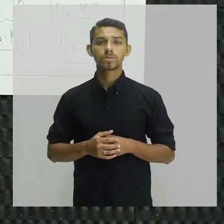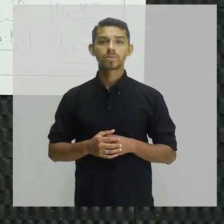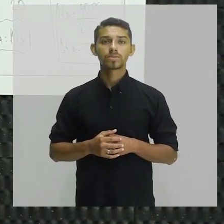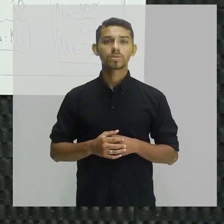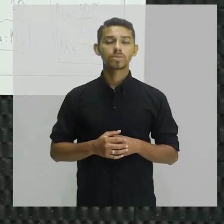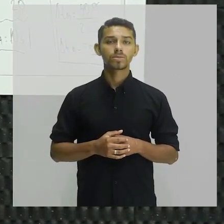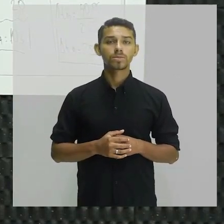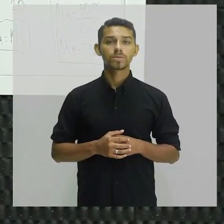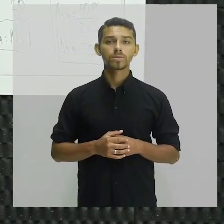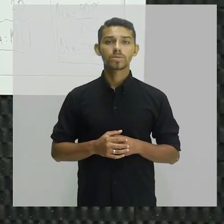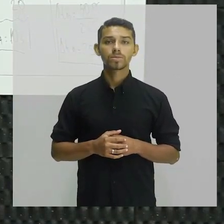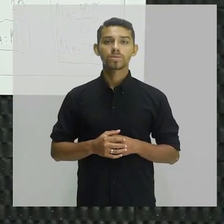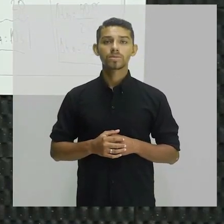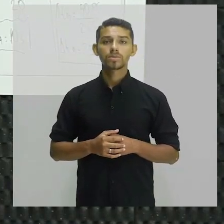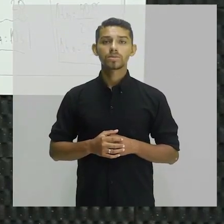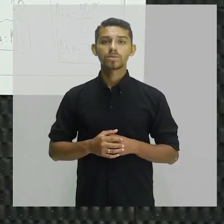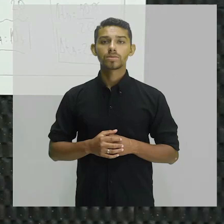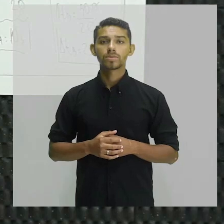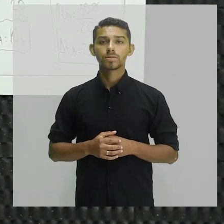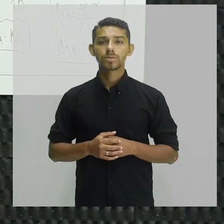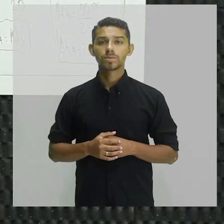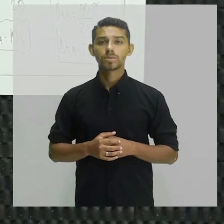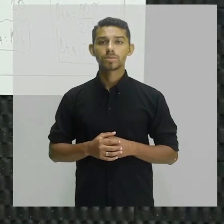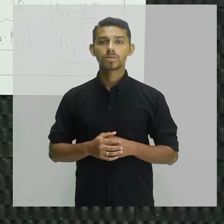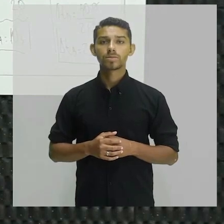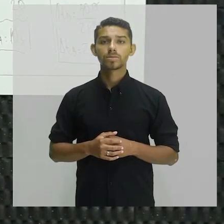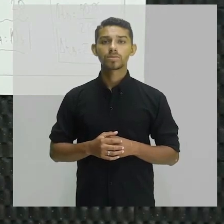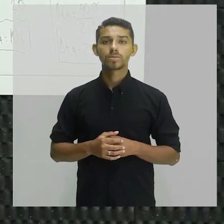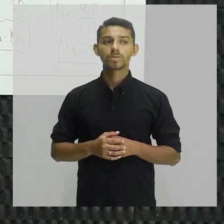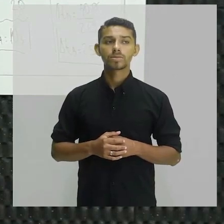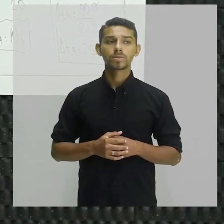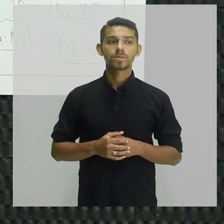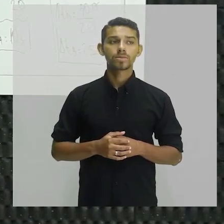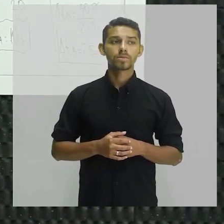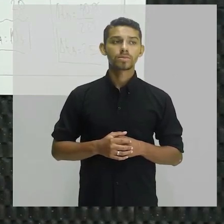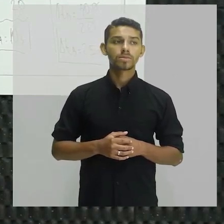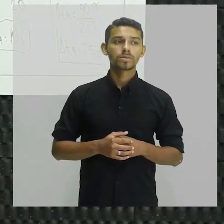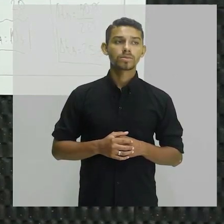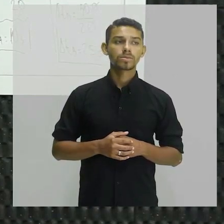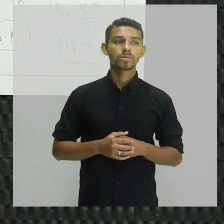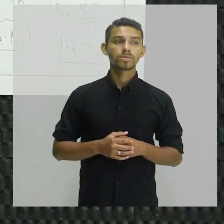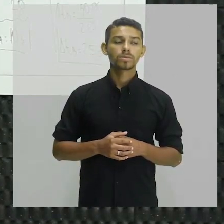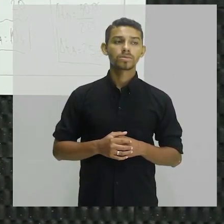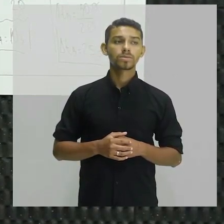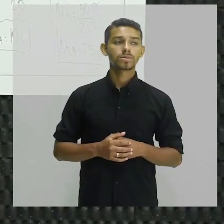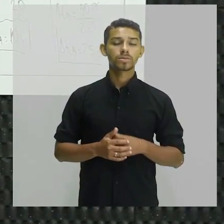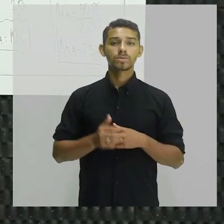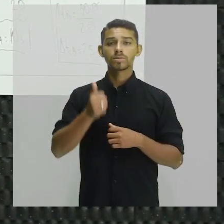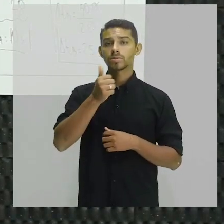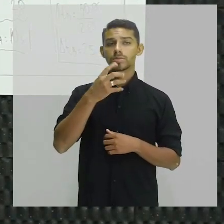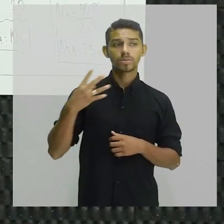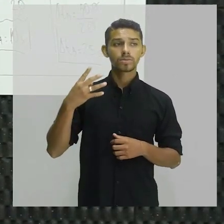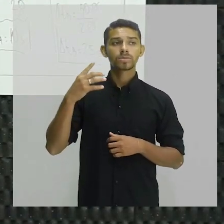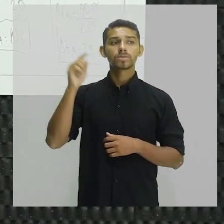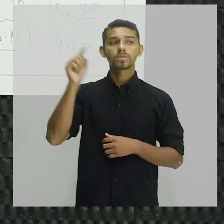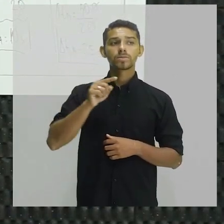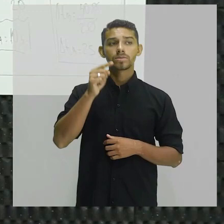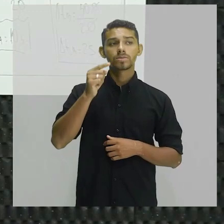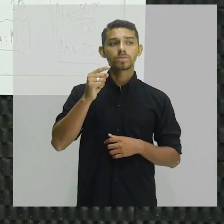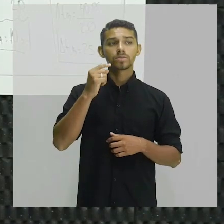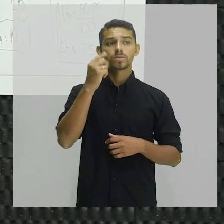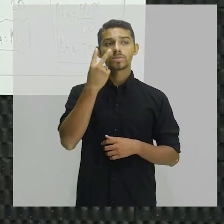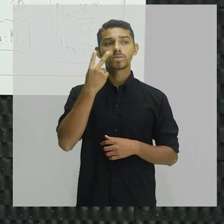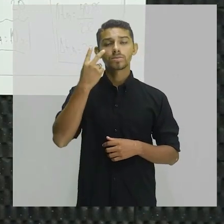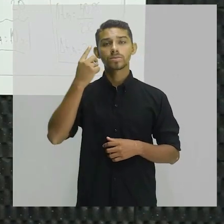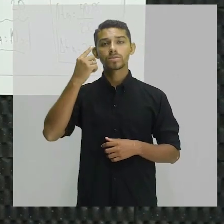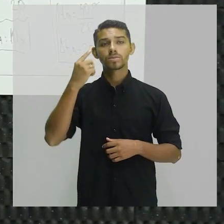né? Vai ficar 14 vezes 2 menos 5, né? 2 ao quadrado sobre 2, certo?